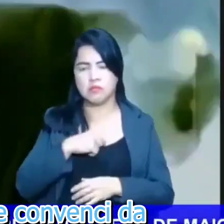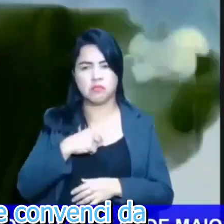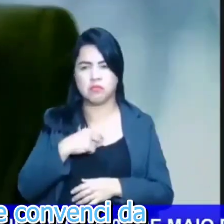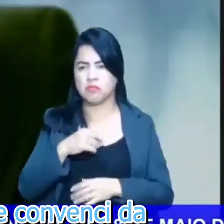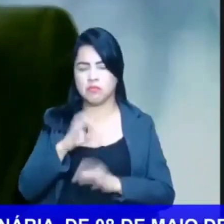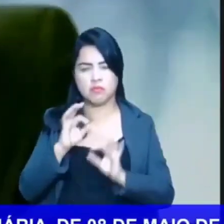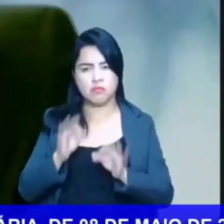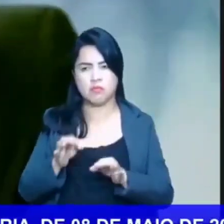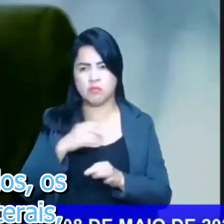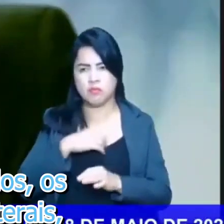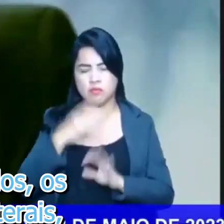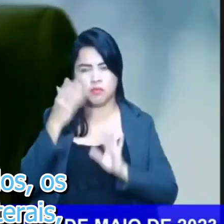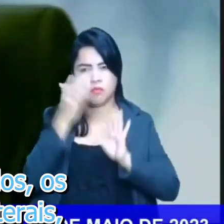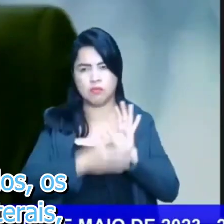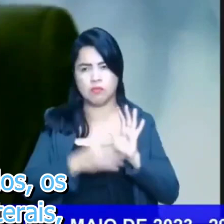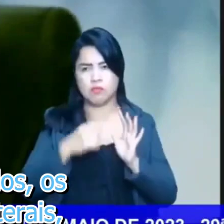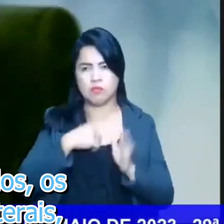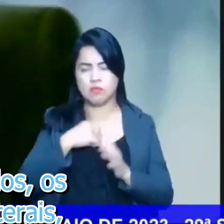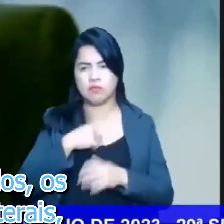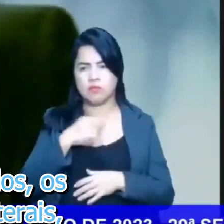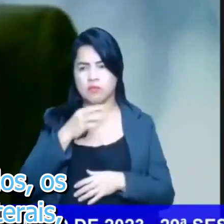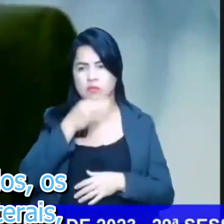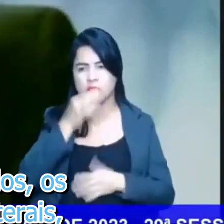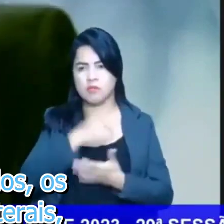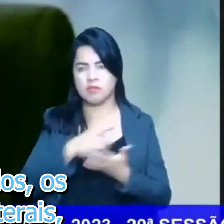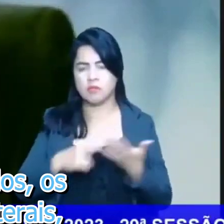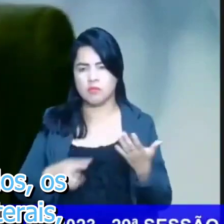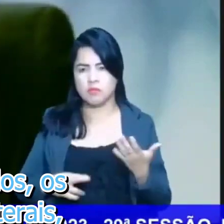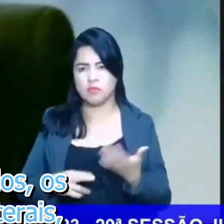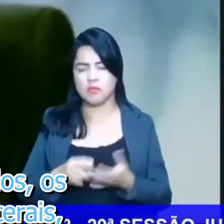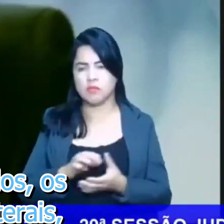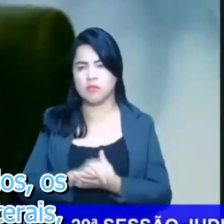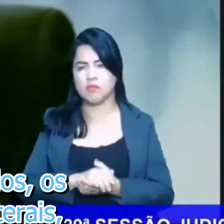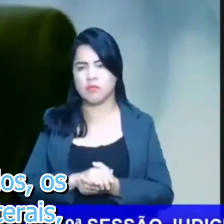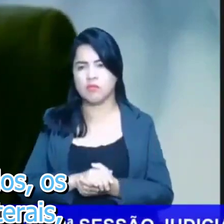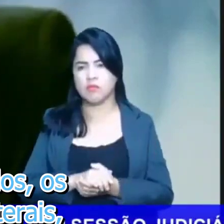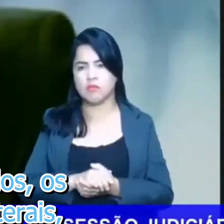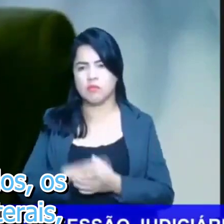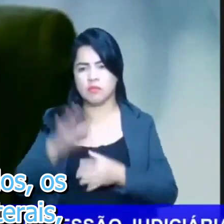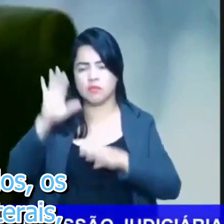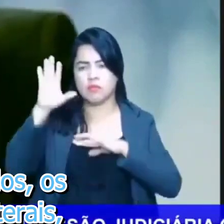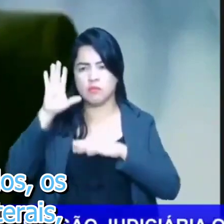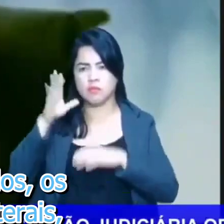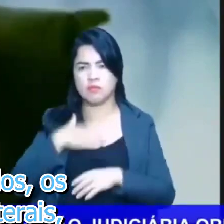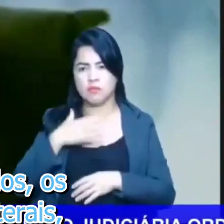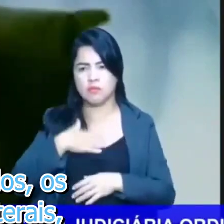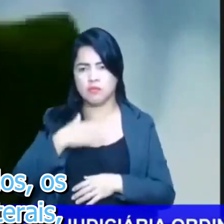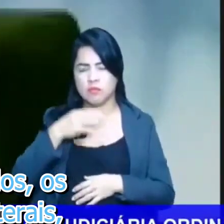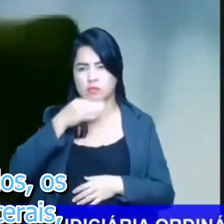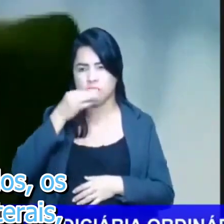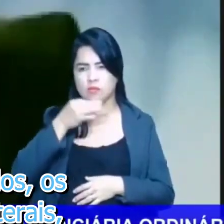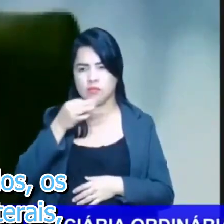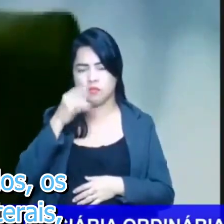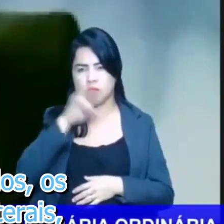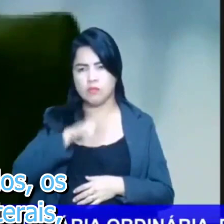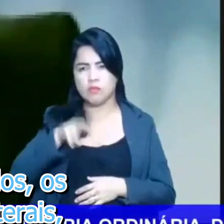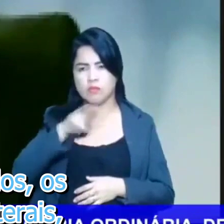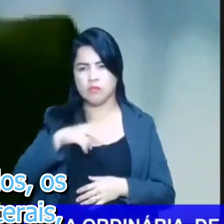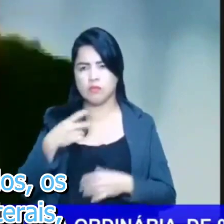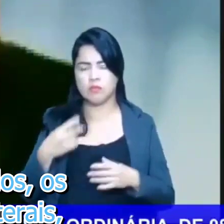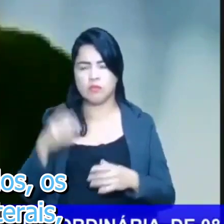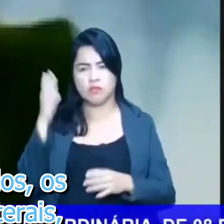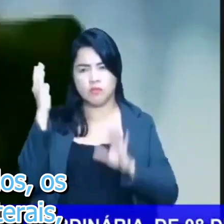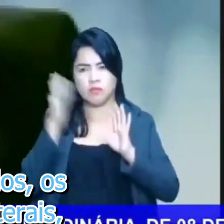convenci da prova produzida e dos relatórios que foram produzidos, os quais, na minha visão, continuam sendo